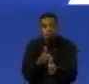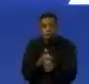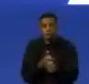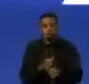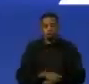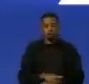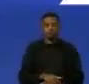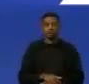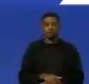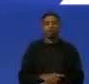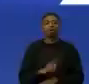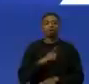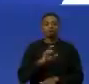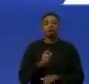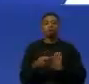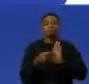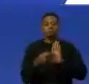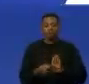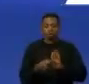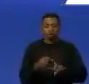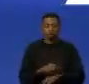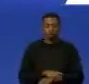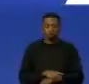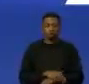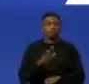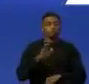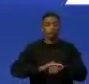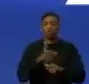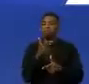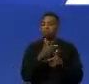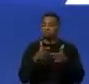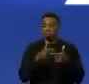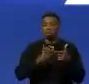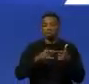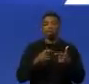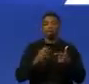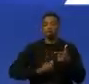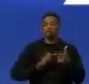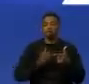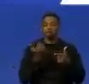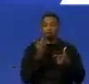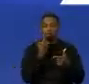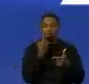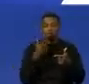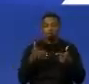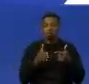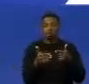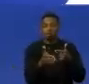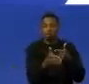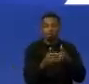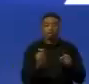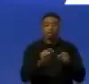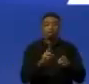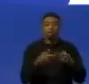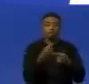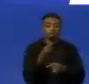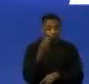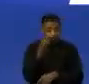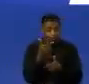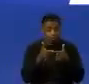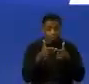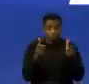Este sim tem se apresentado como maior impacto sobre a vida aquática. E para amenizar esse problema,